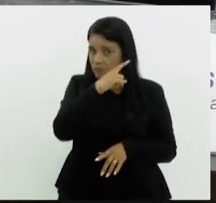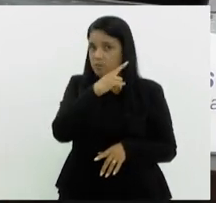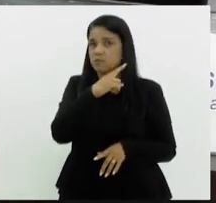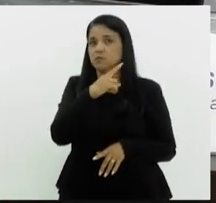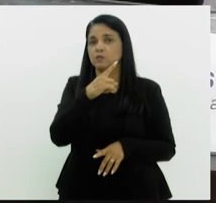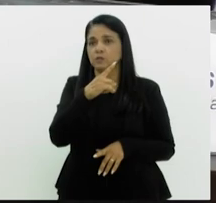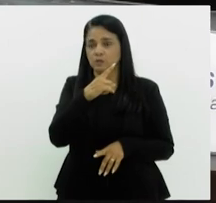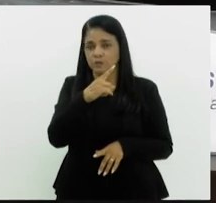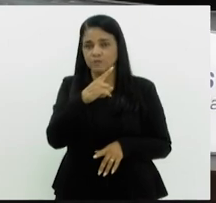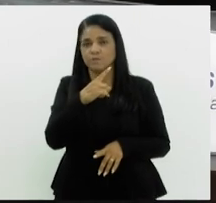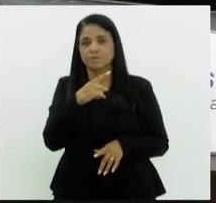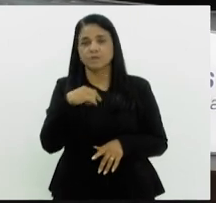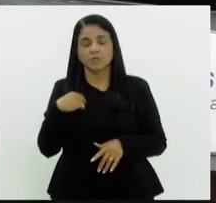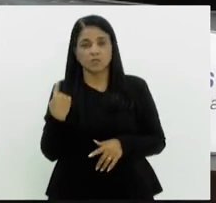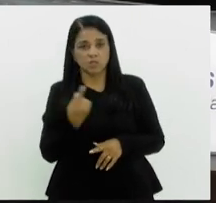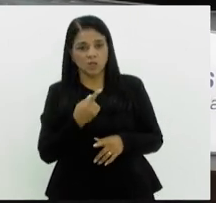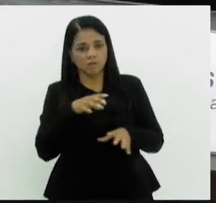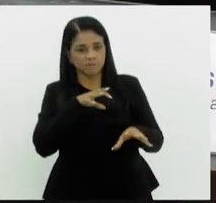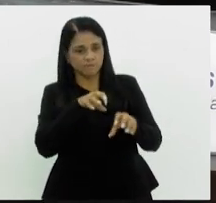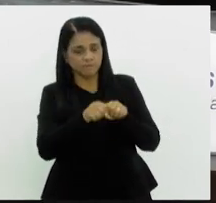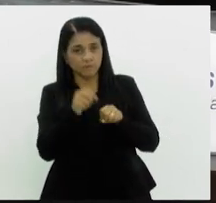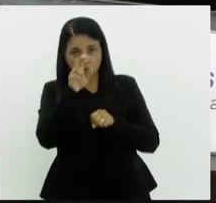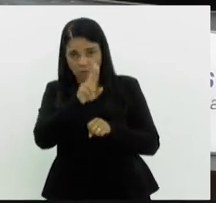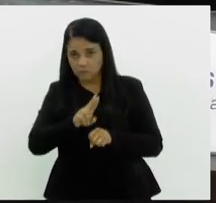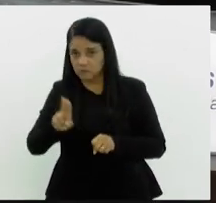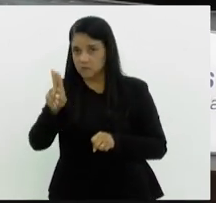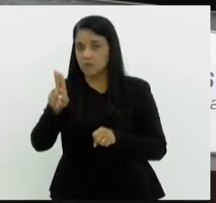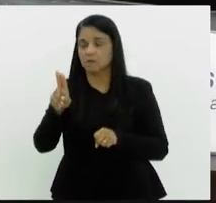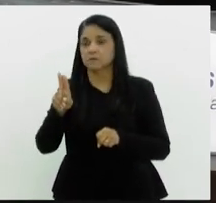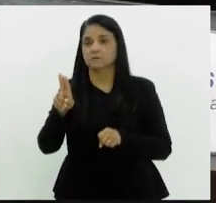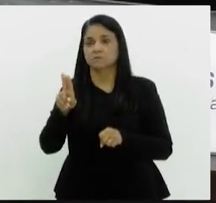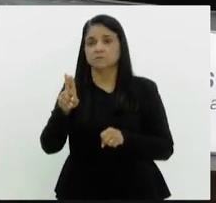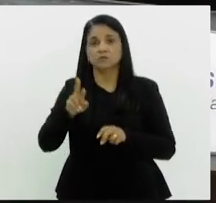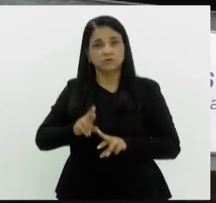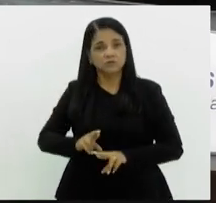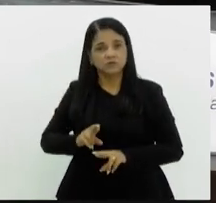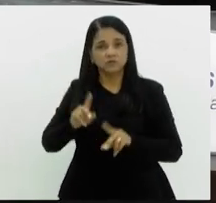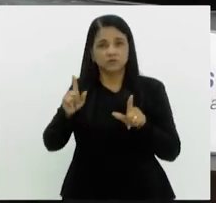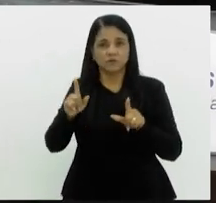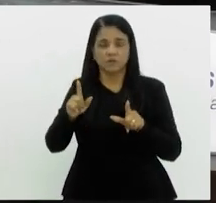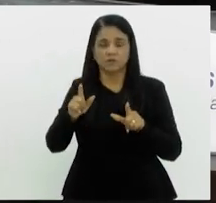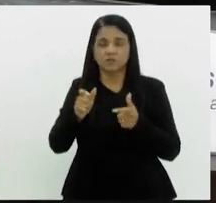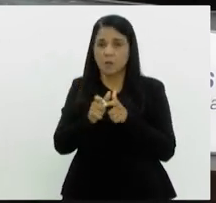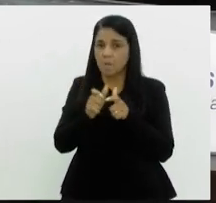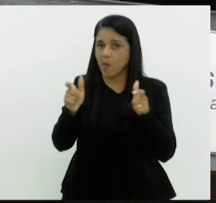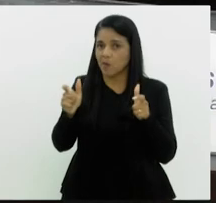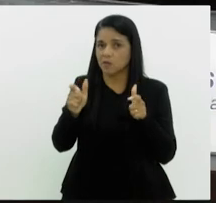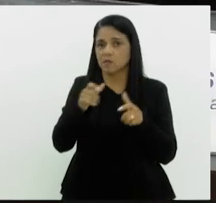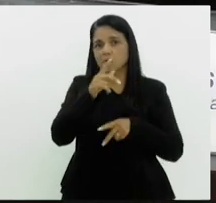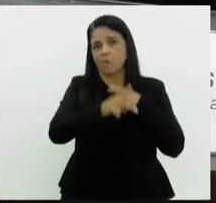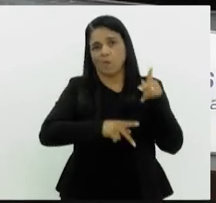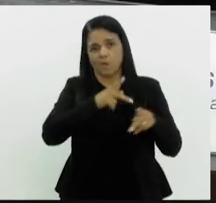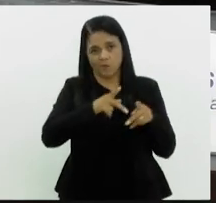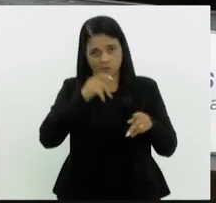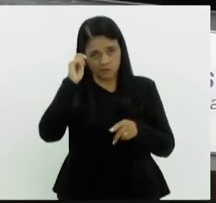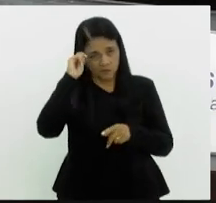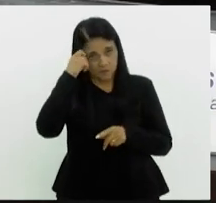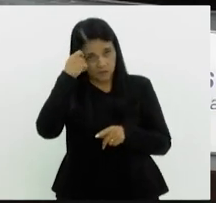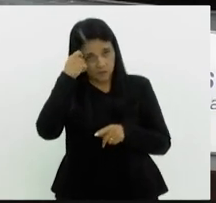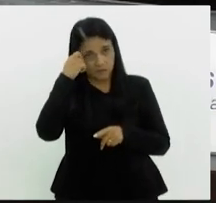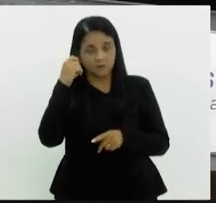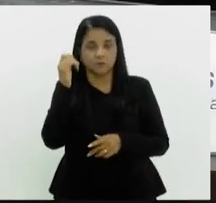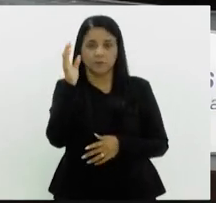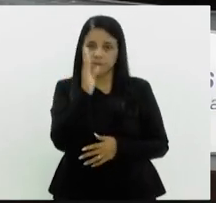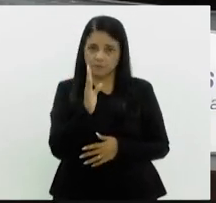mais a gente que tem uma formação universitária, uma criação diferente da maioria dos negros do nosso